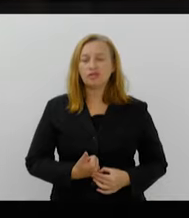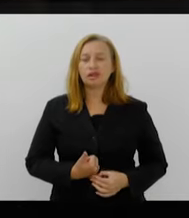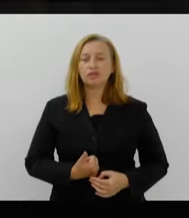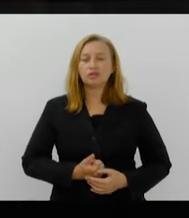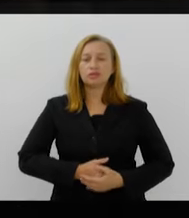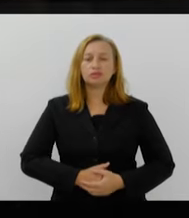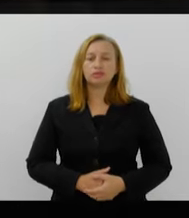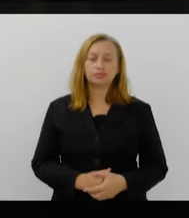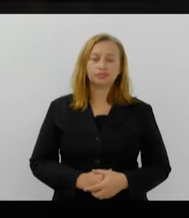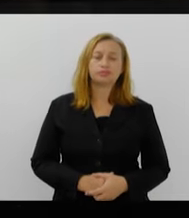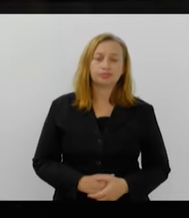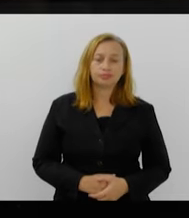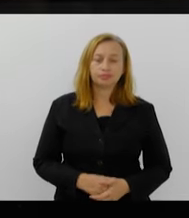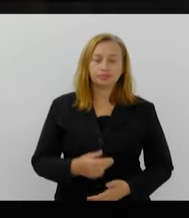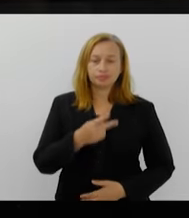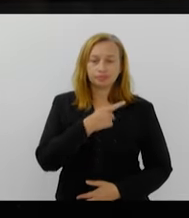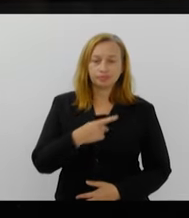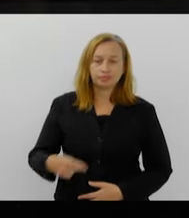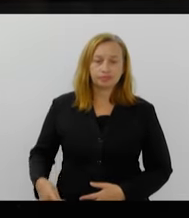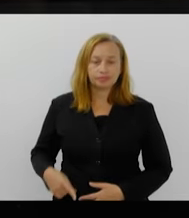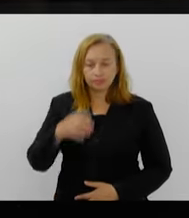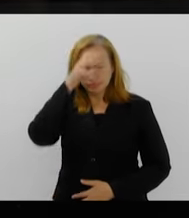Brava presidente Tia Ju.